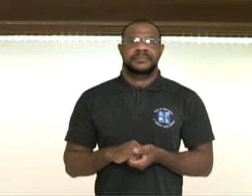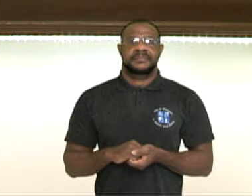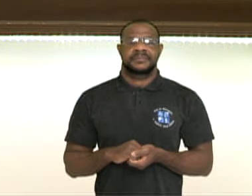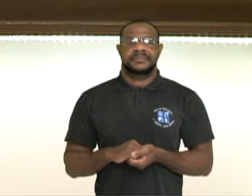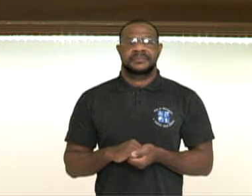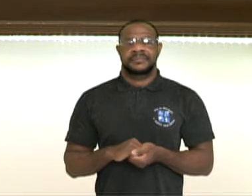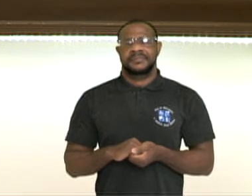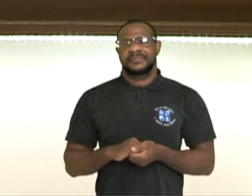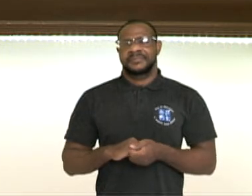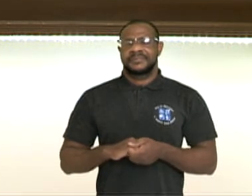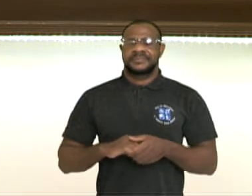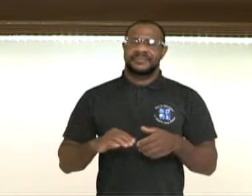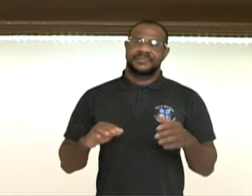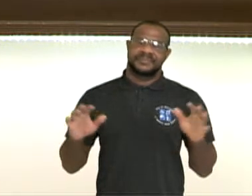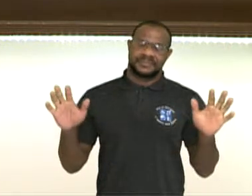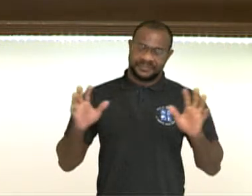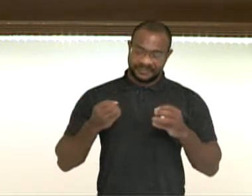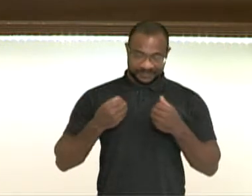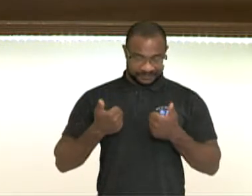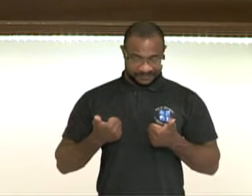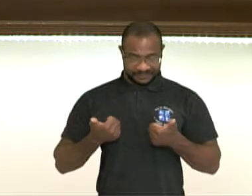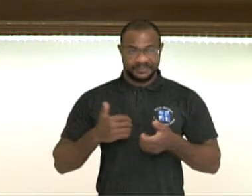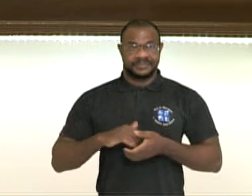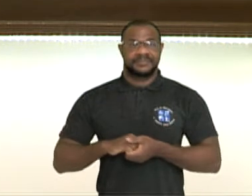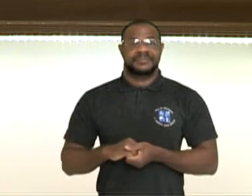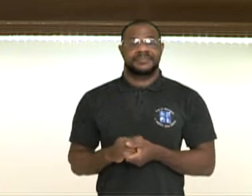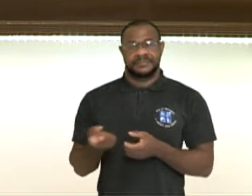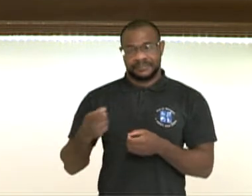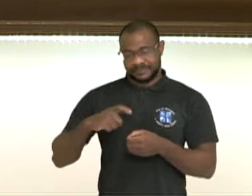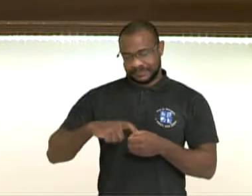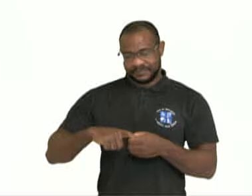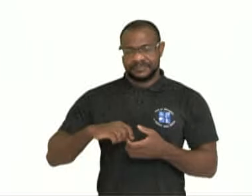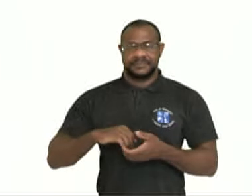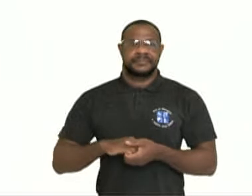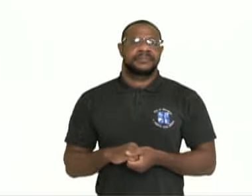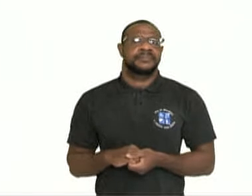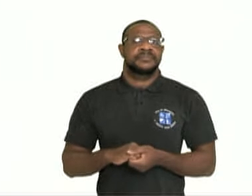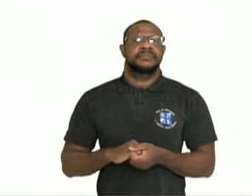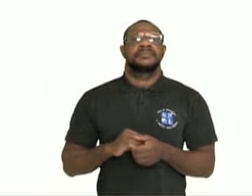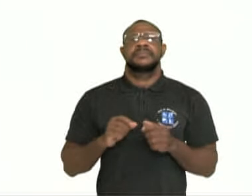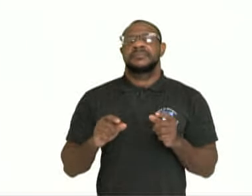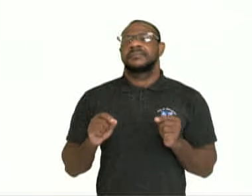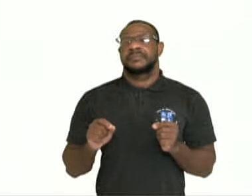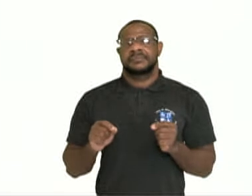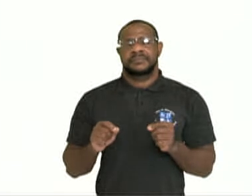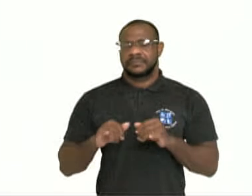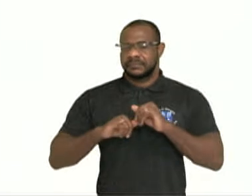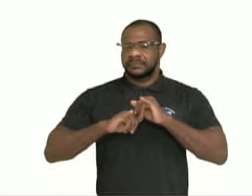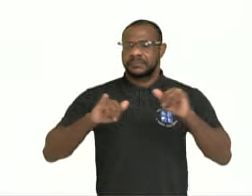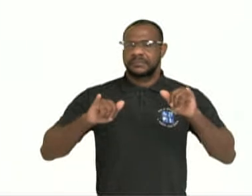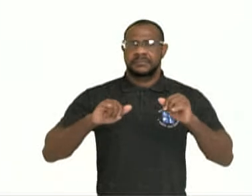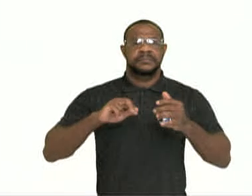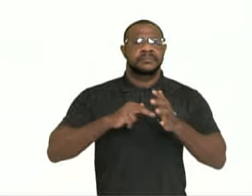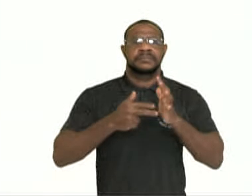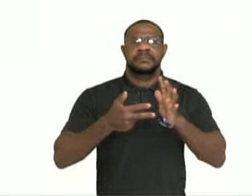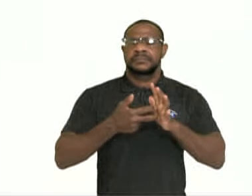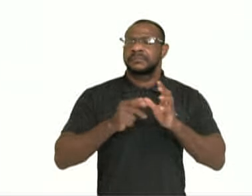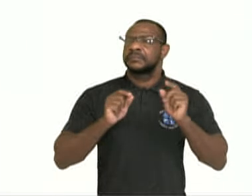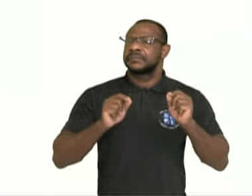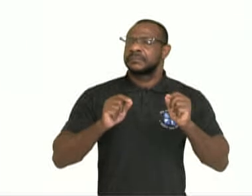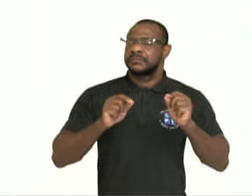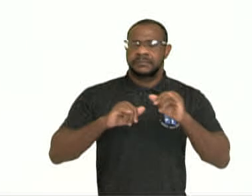Muy bien, vamos a corregir entonces. Entonces, ¿qué quiere decir este mensaje? Justifica tu